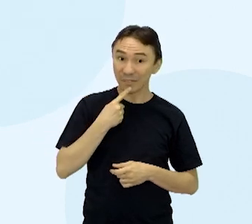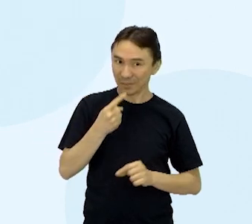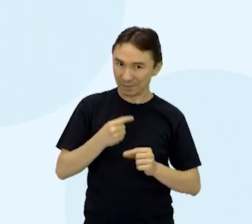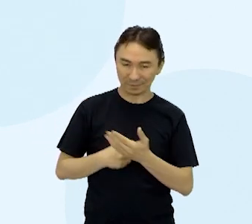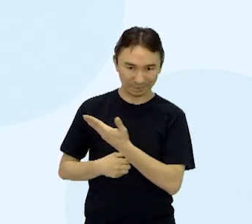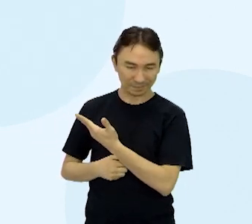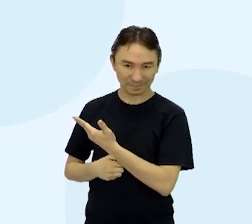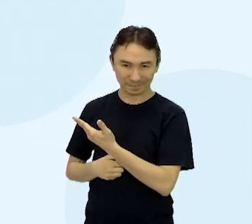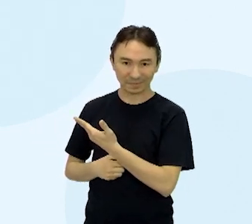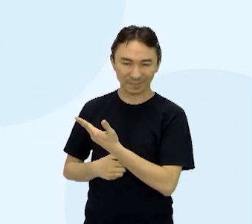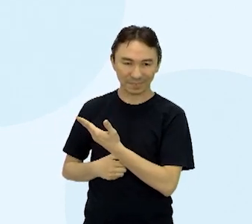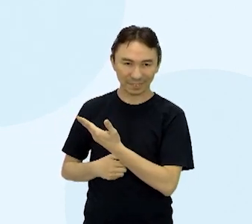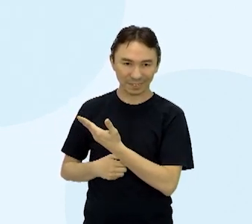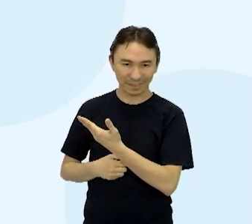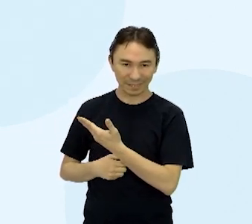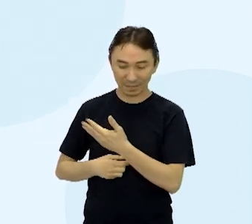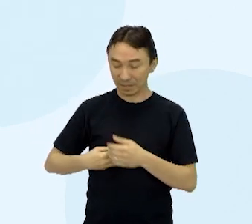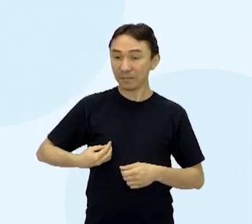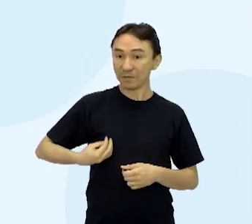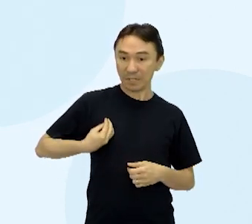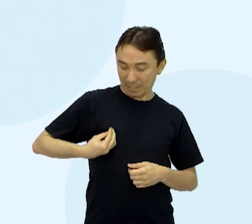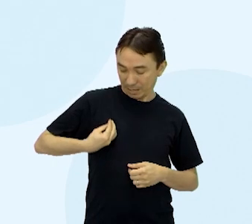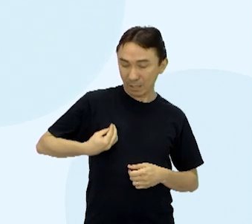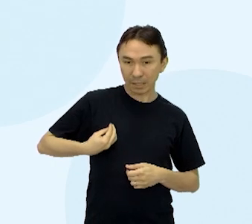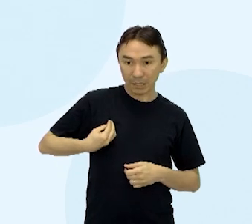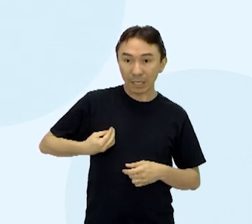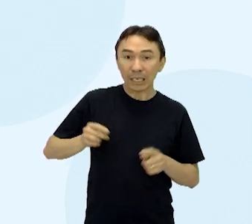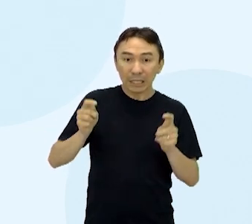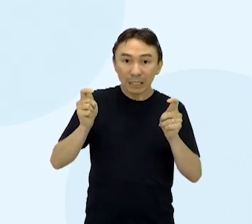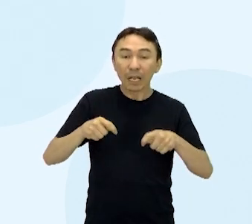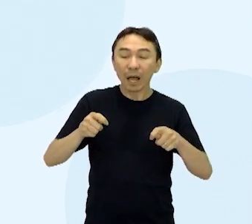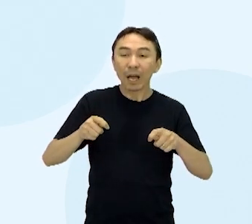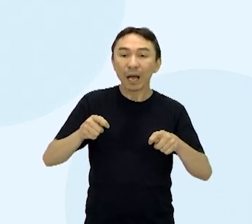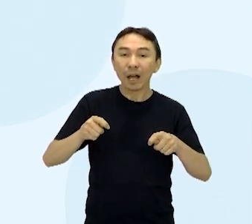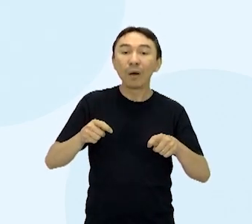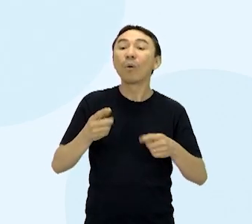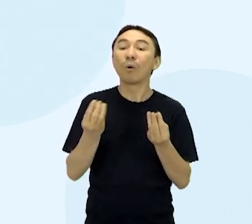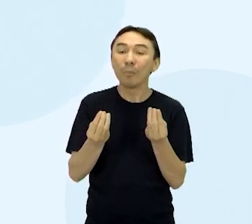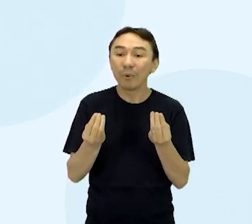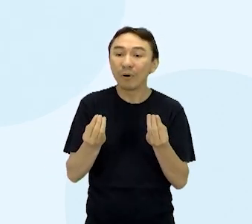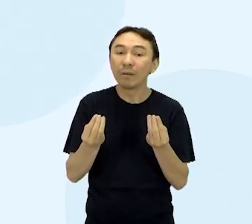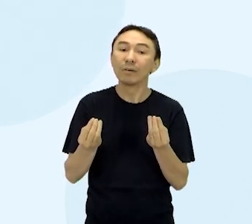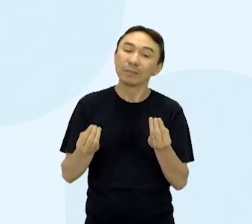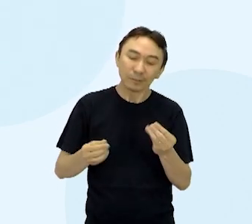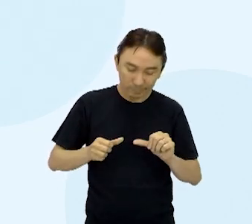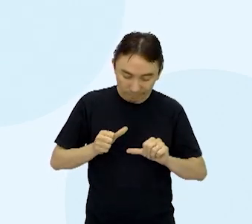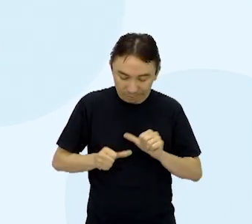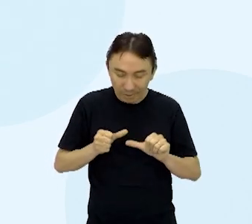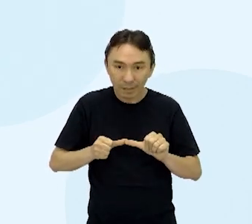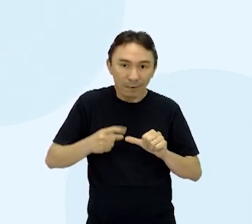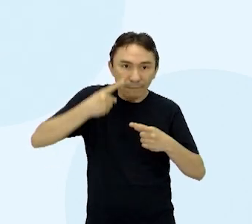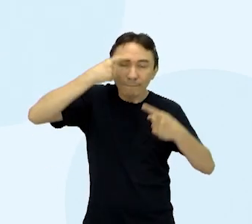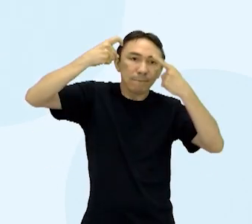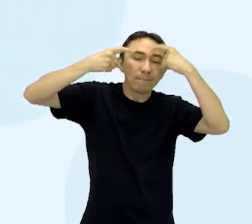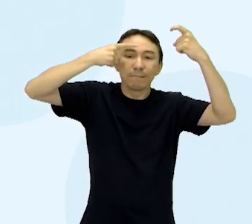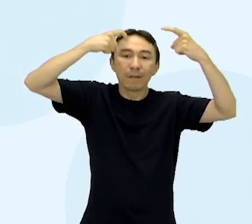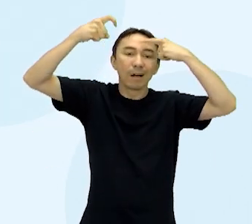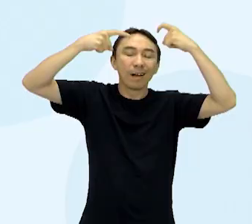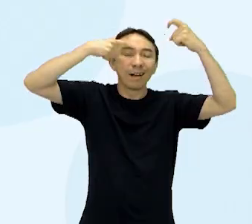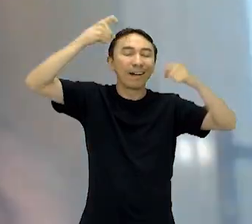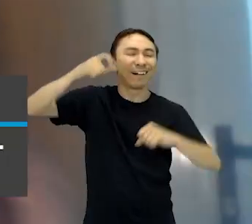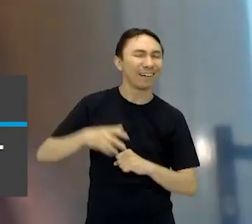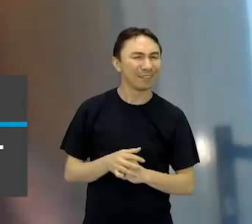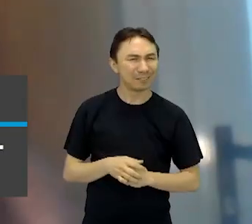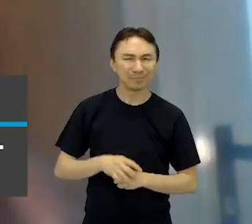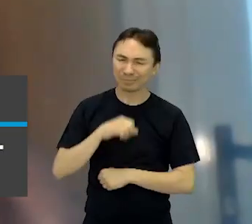a vida só é possível reinventada. Olha que interessante a gente